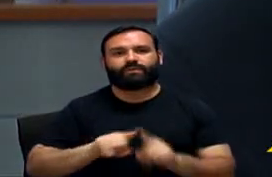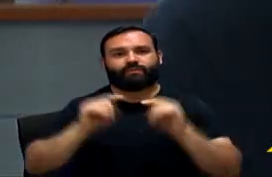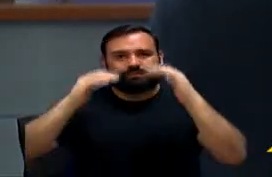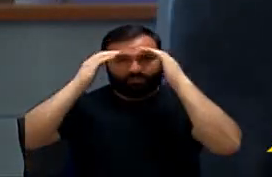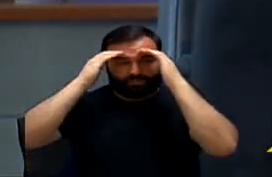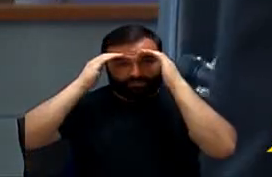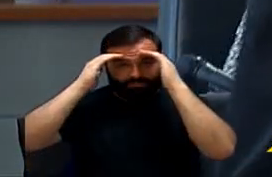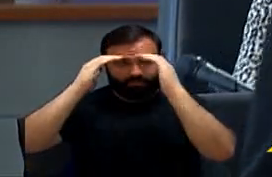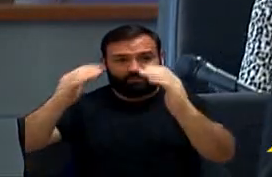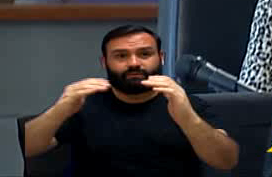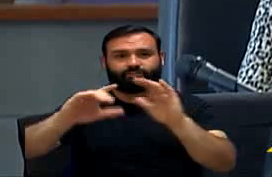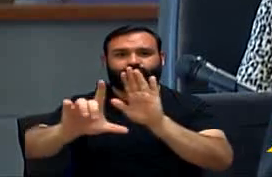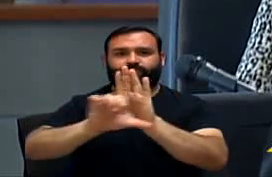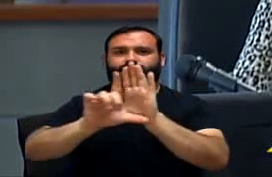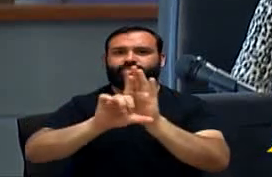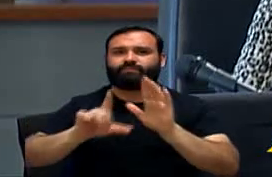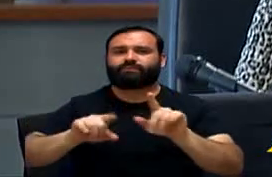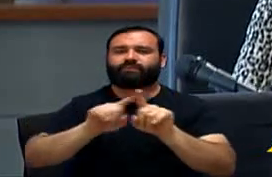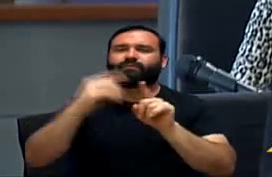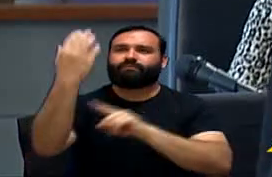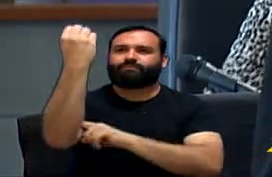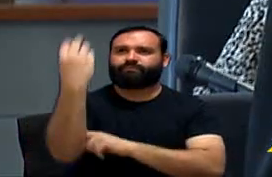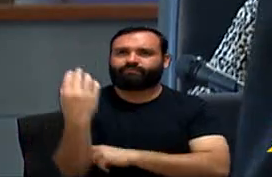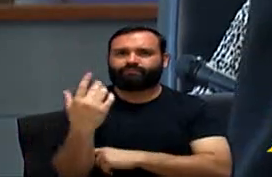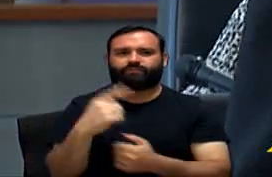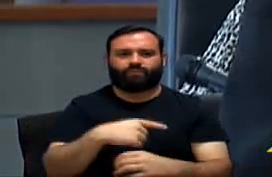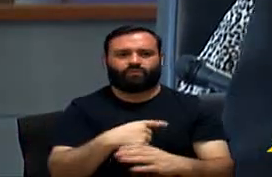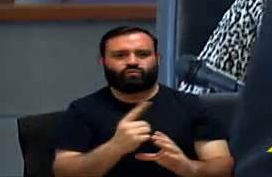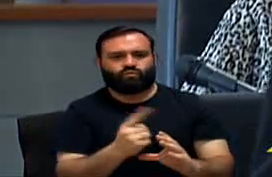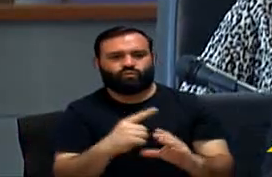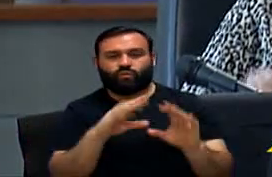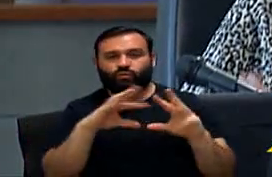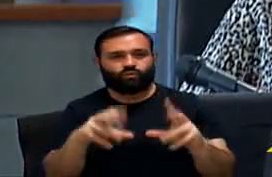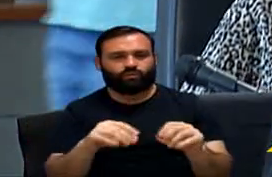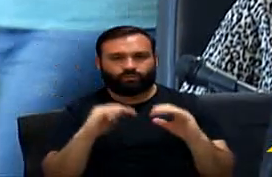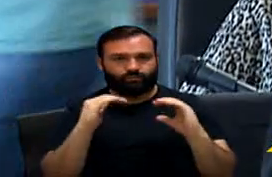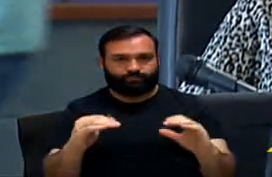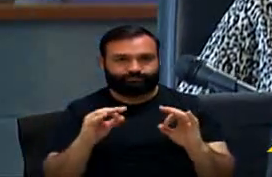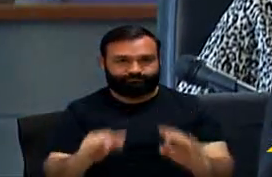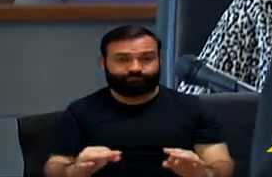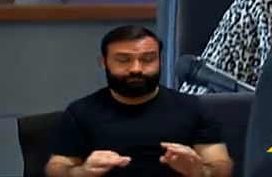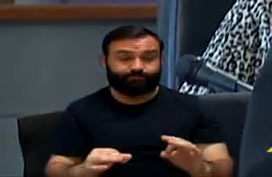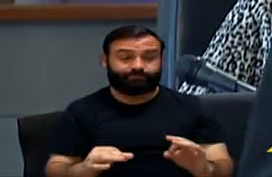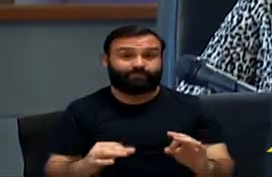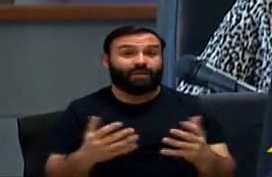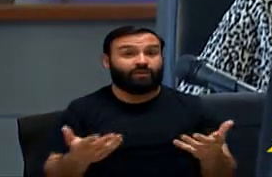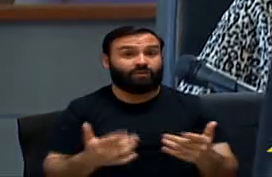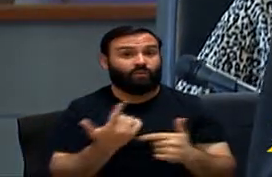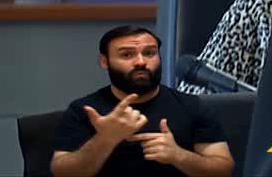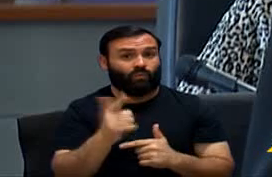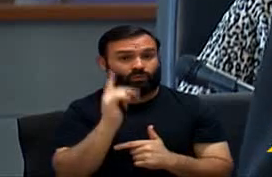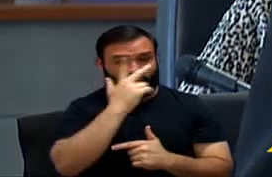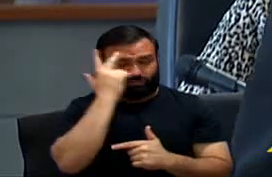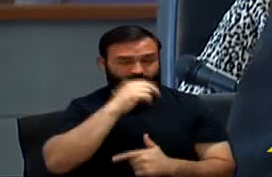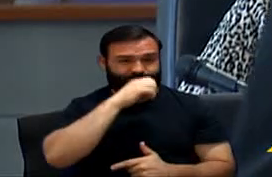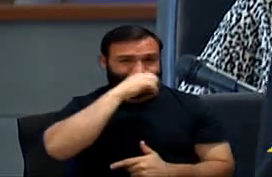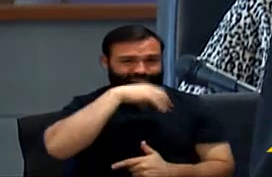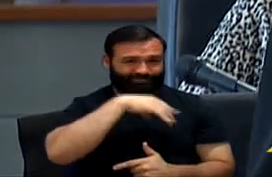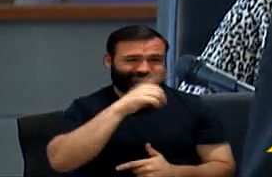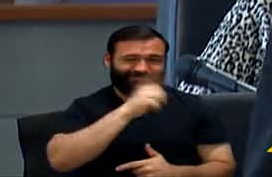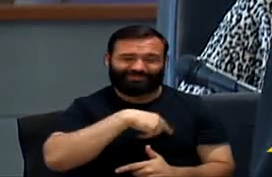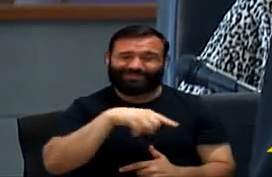respeita as leis faróis velocidade tudo isso o motoqueiro é uma